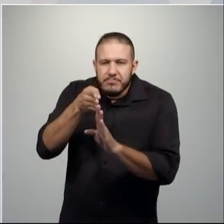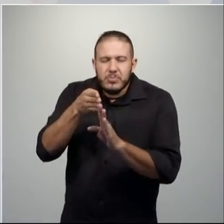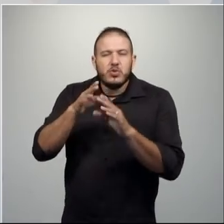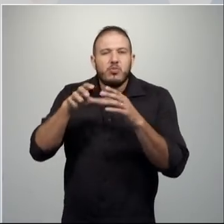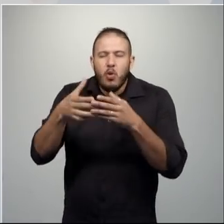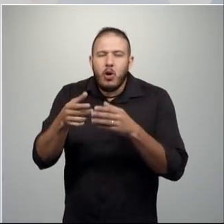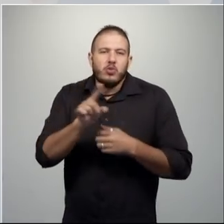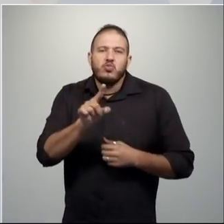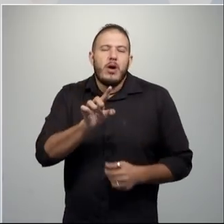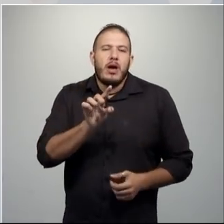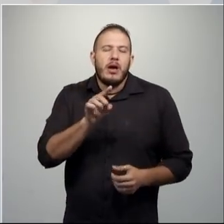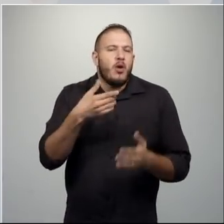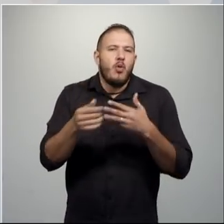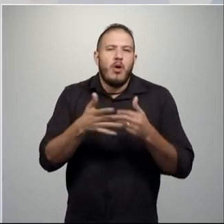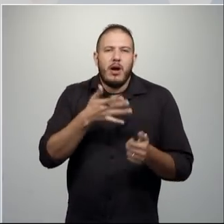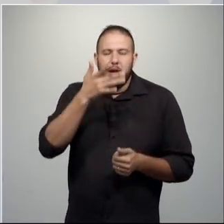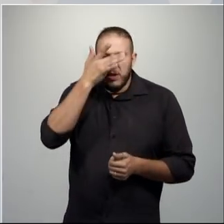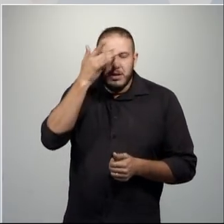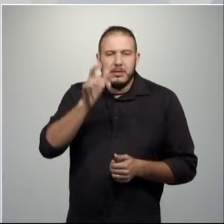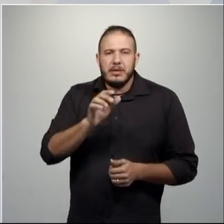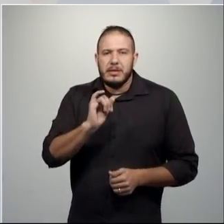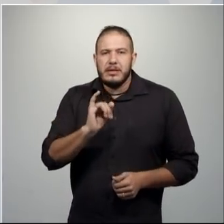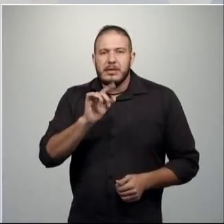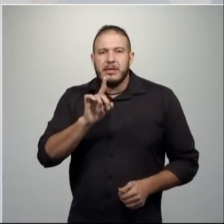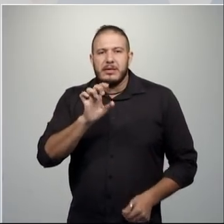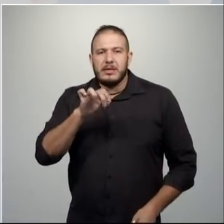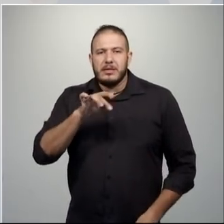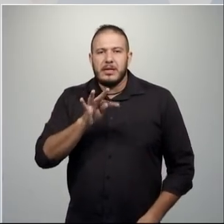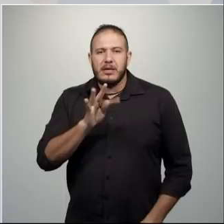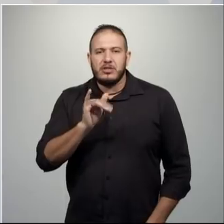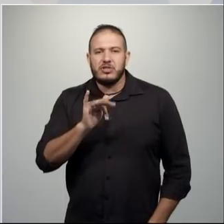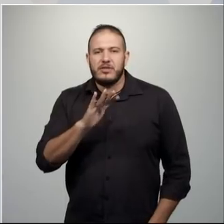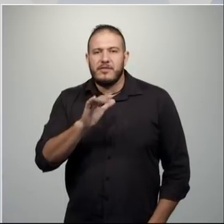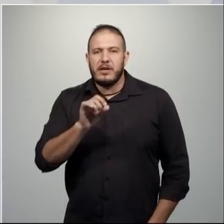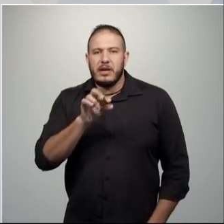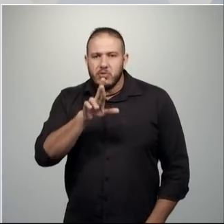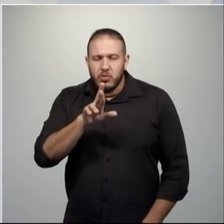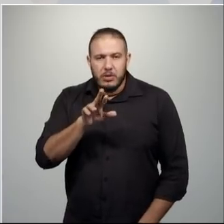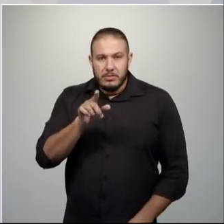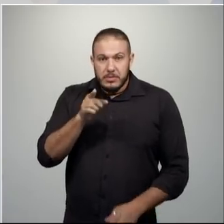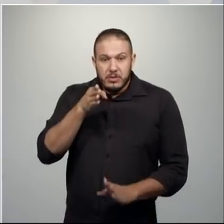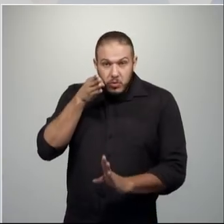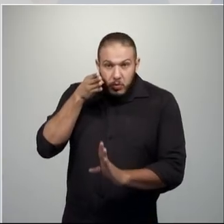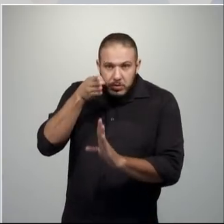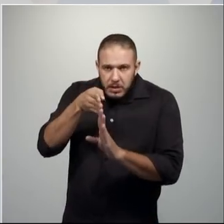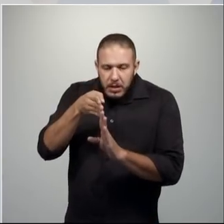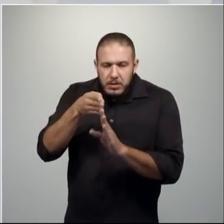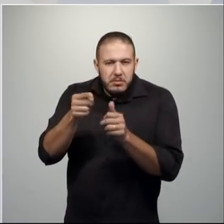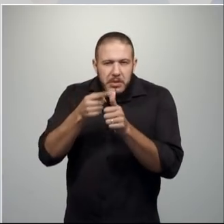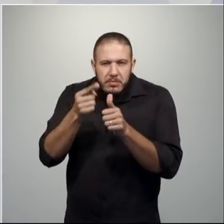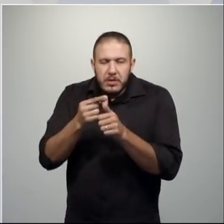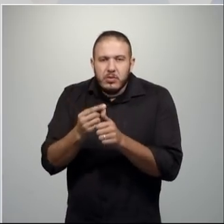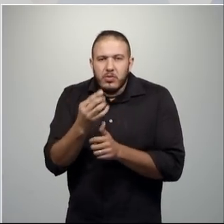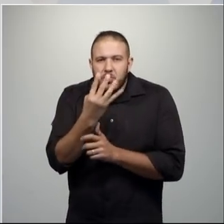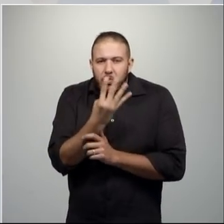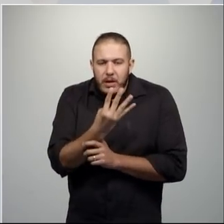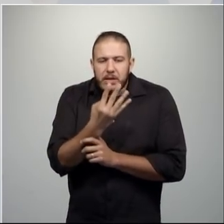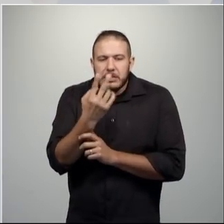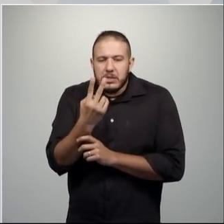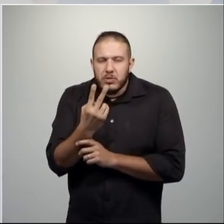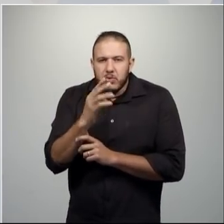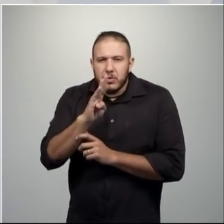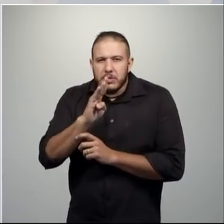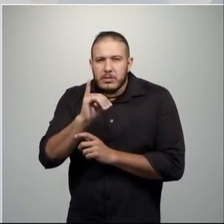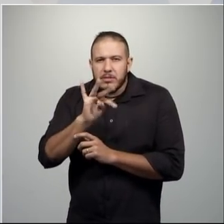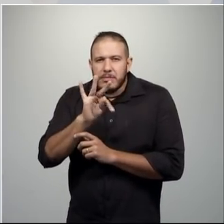pode ser qualquer identificador você tem que achar um identificador que seja os primeiros 42 bits dele hoje